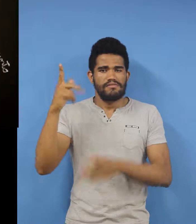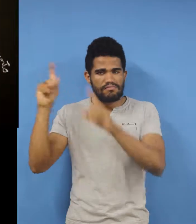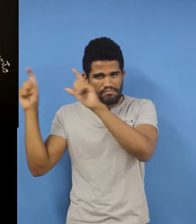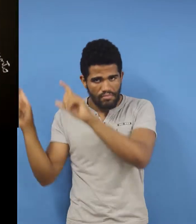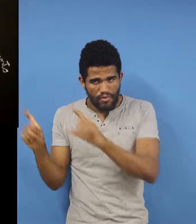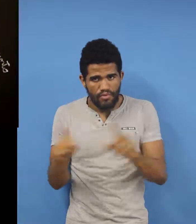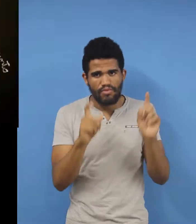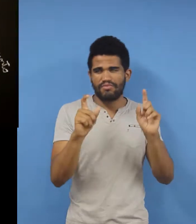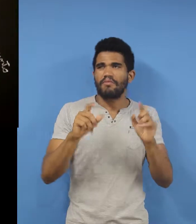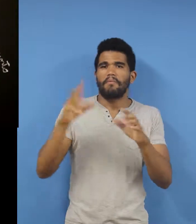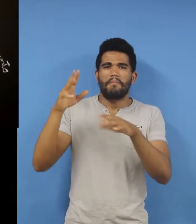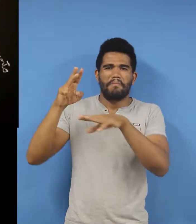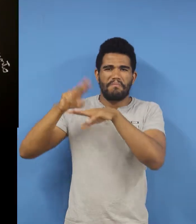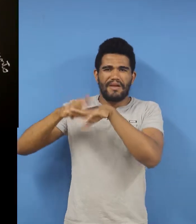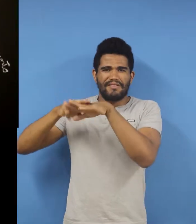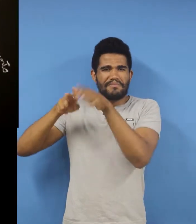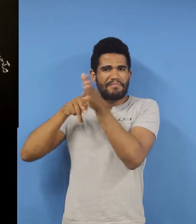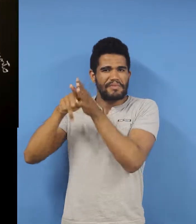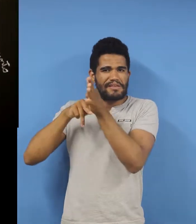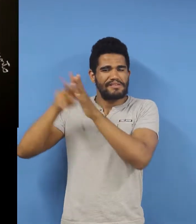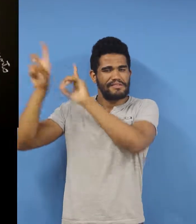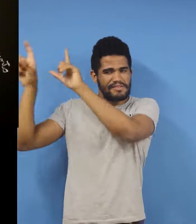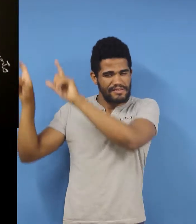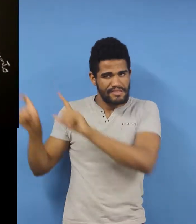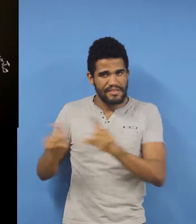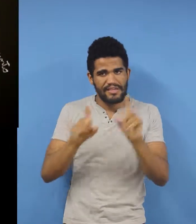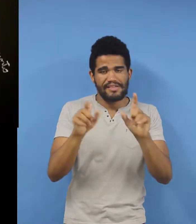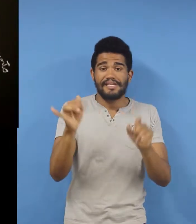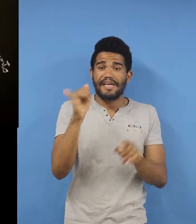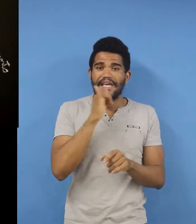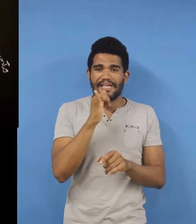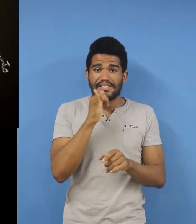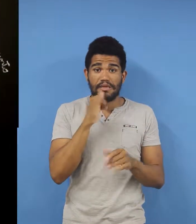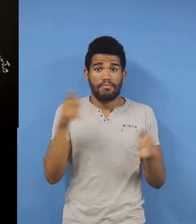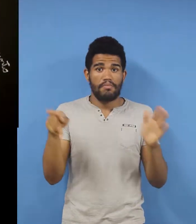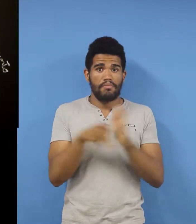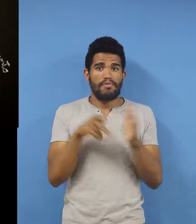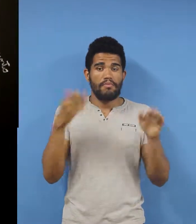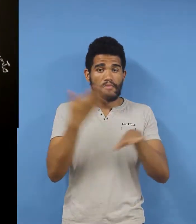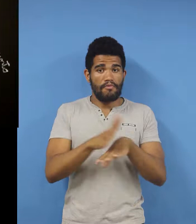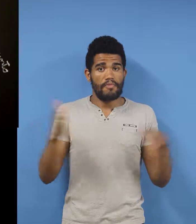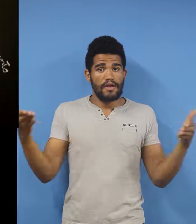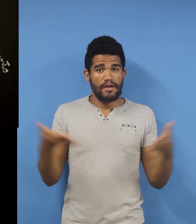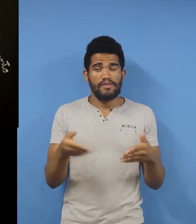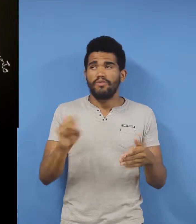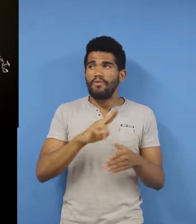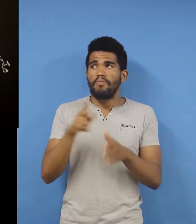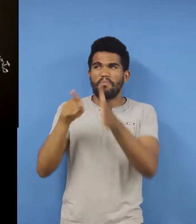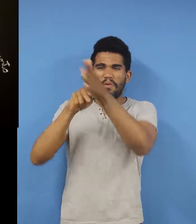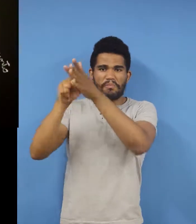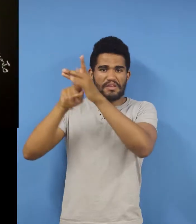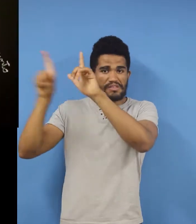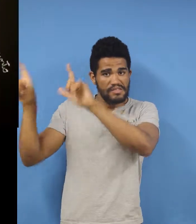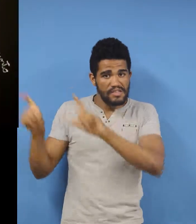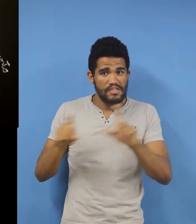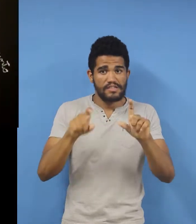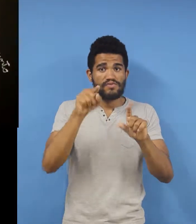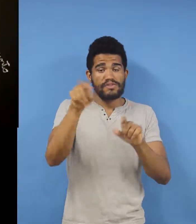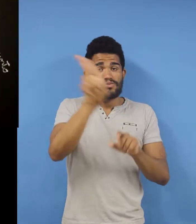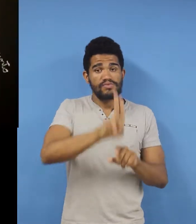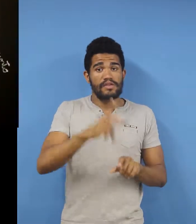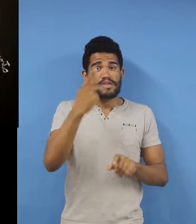coisa. Pode ser citação, pode ser fato histórico, pode ser estatística, pode ser um